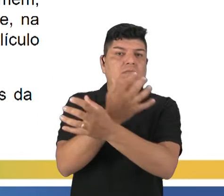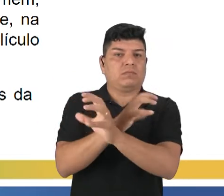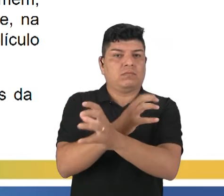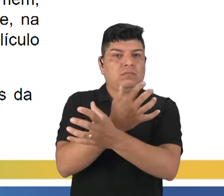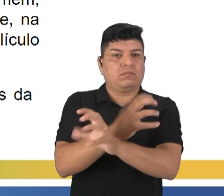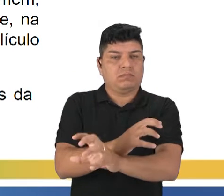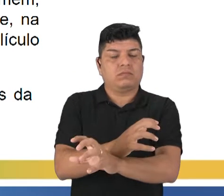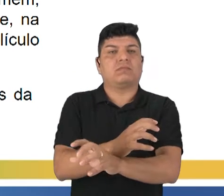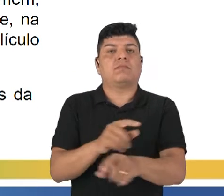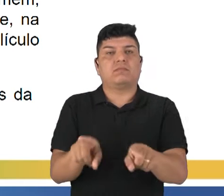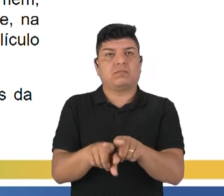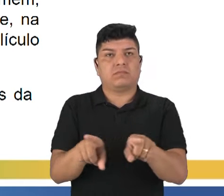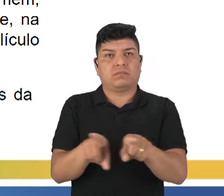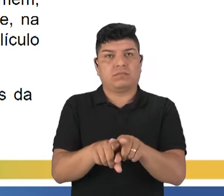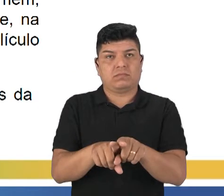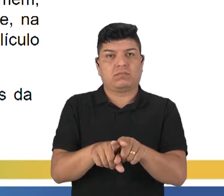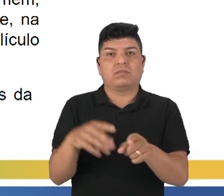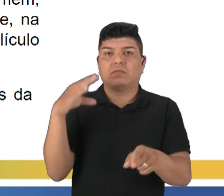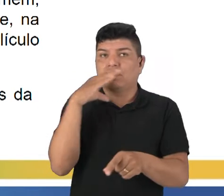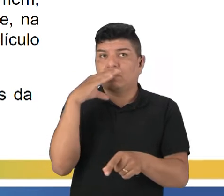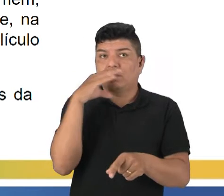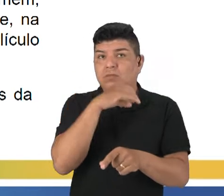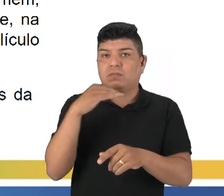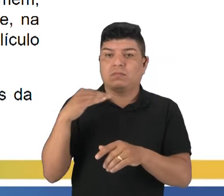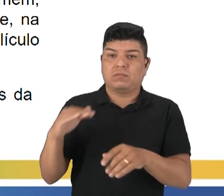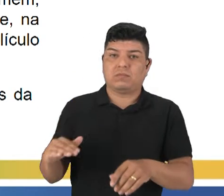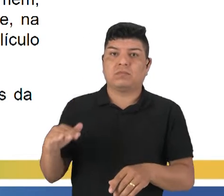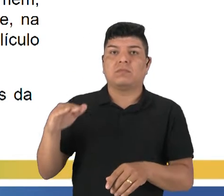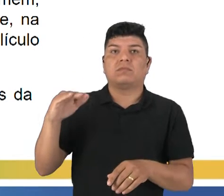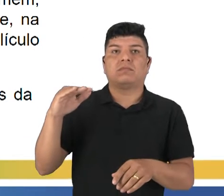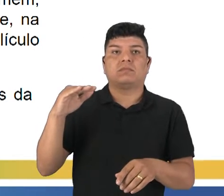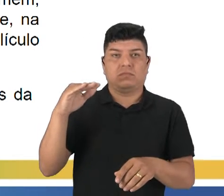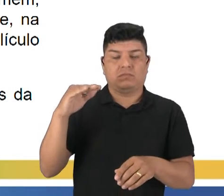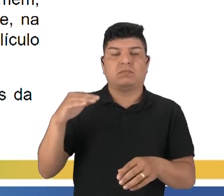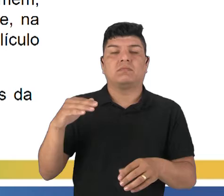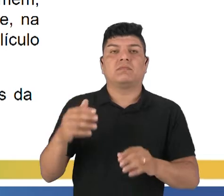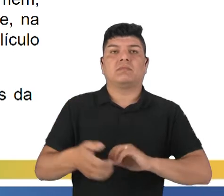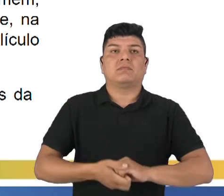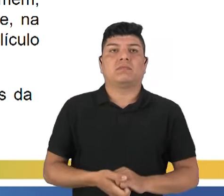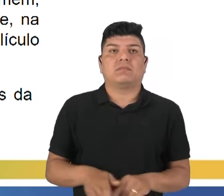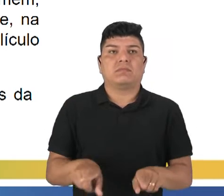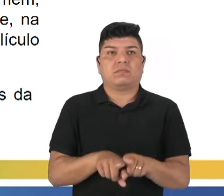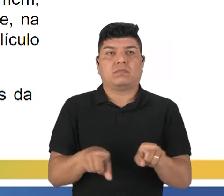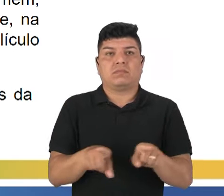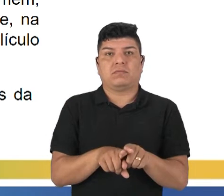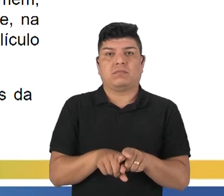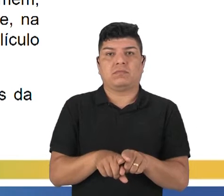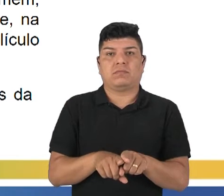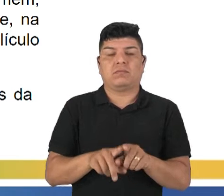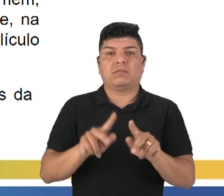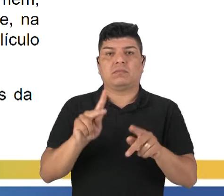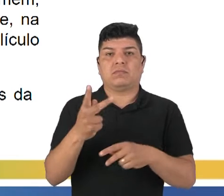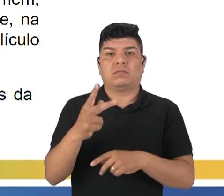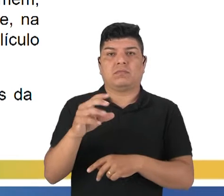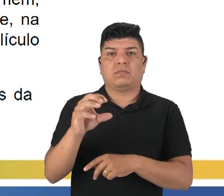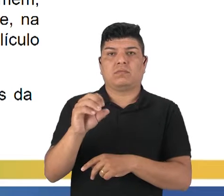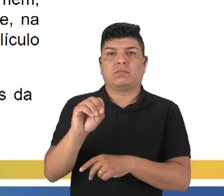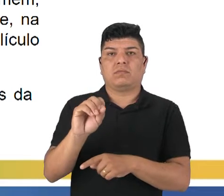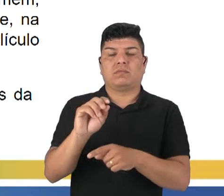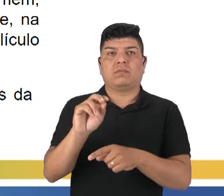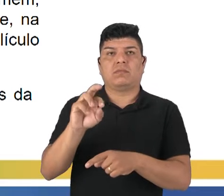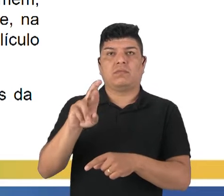das cartilagens e aceleram o crescimento dos organismos, o hormônio folículo estimulante, ou